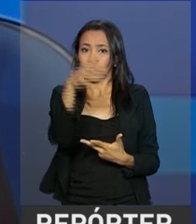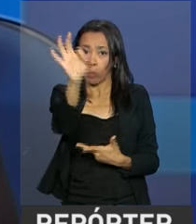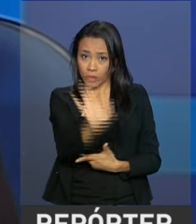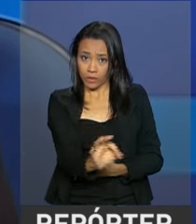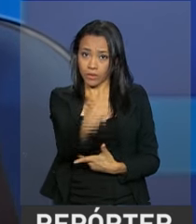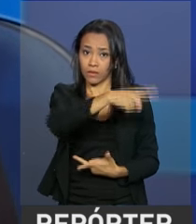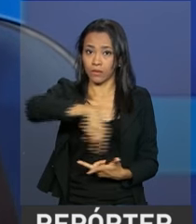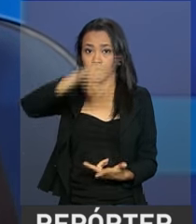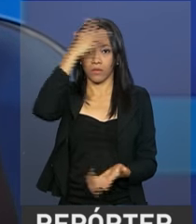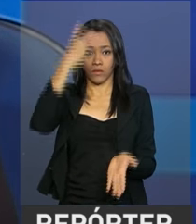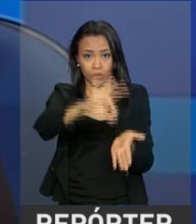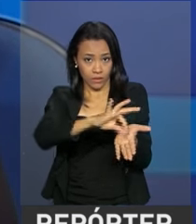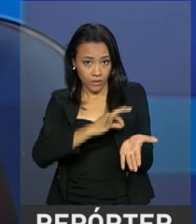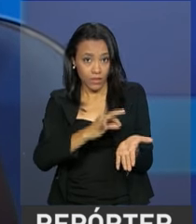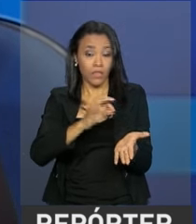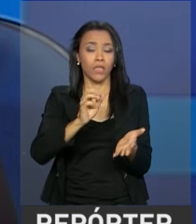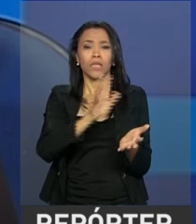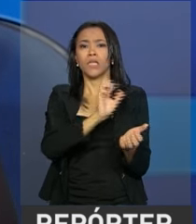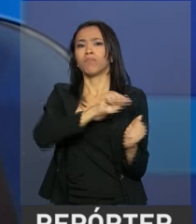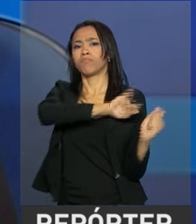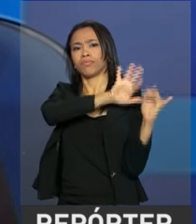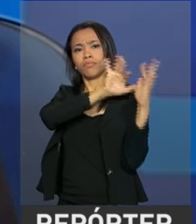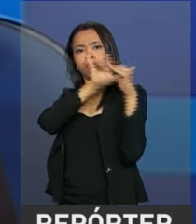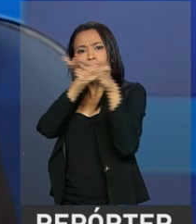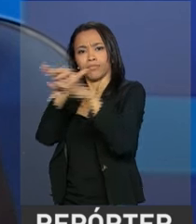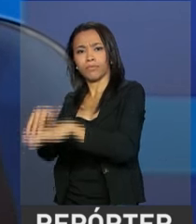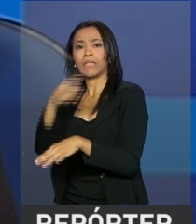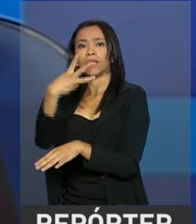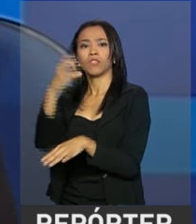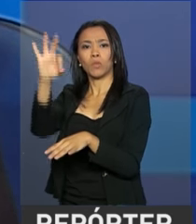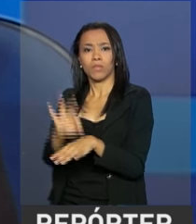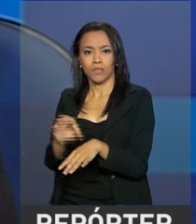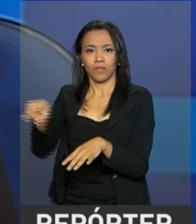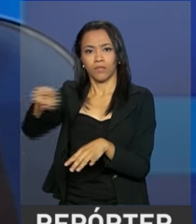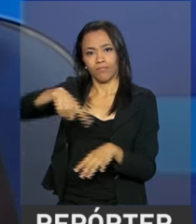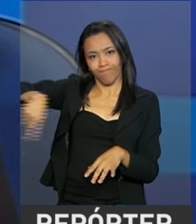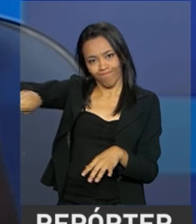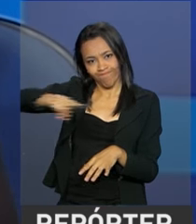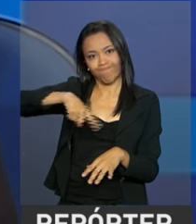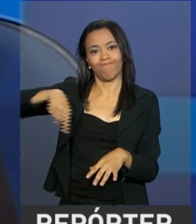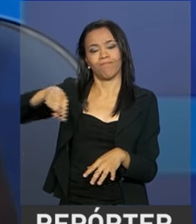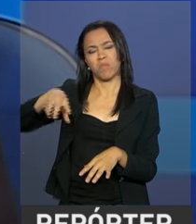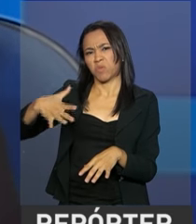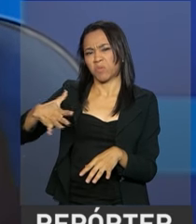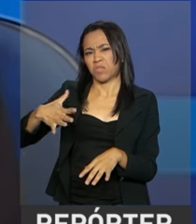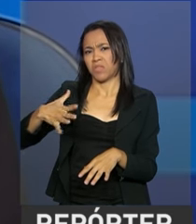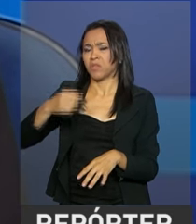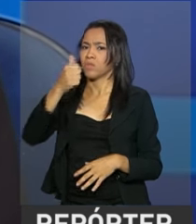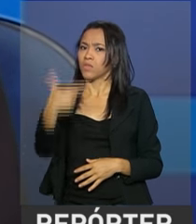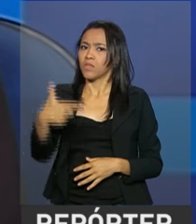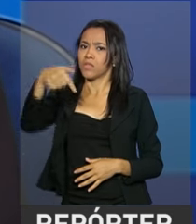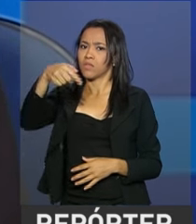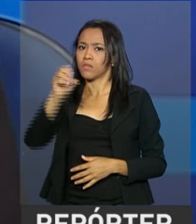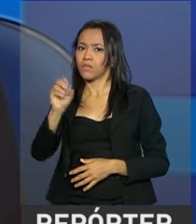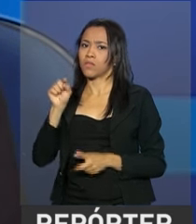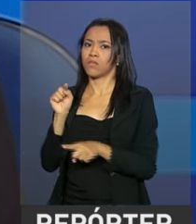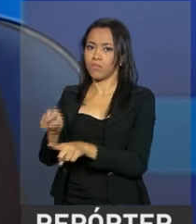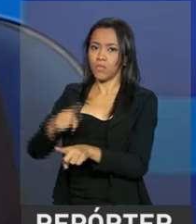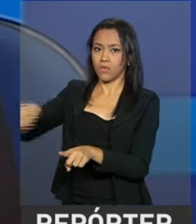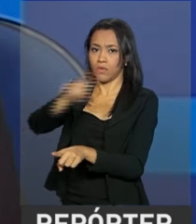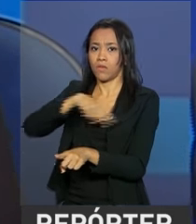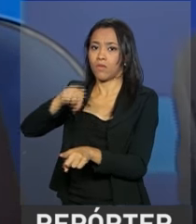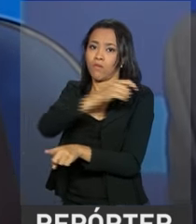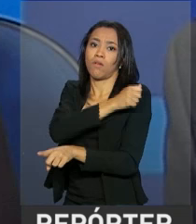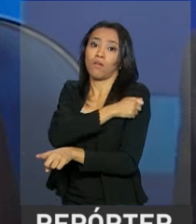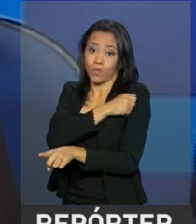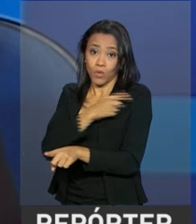inscritos que remanesceram 3% um total de pouco mais de 270 mil e que